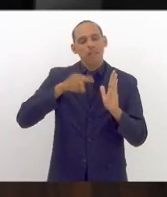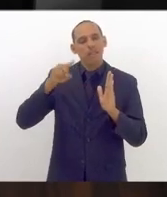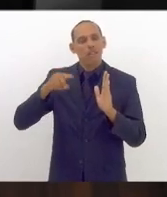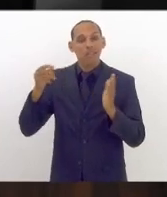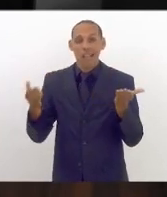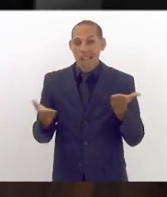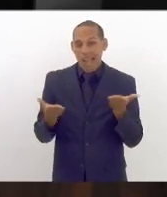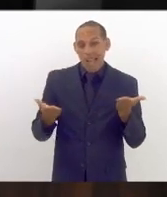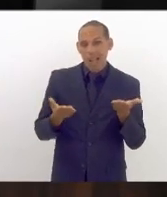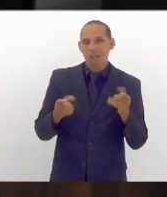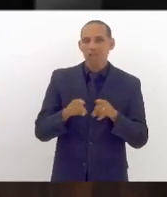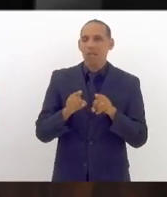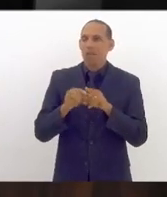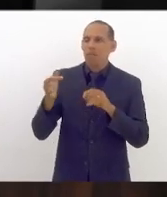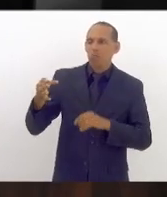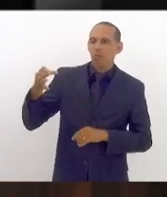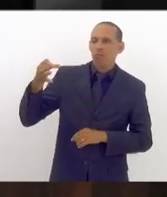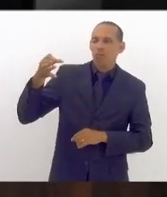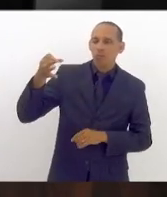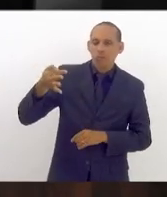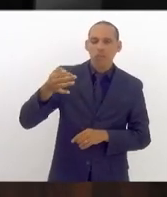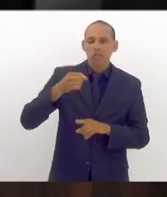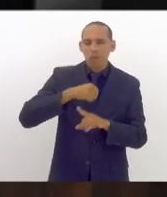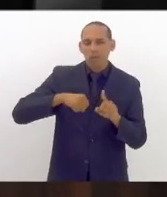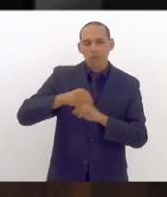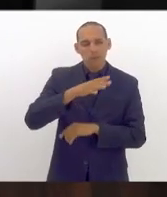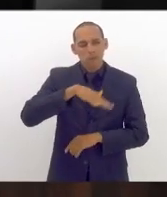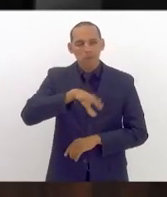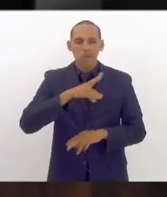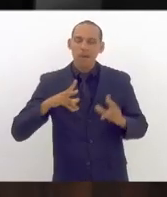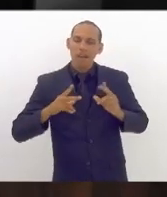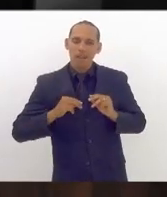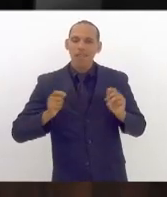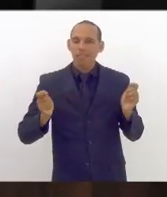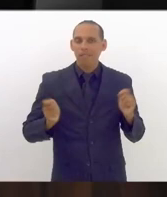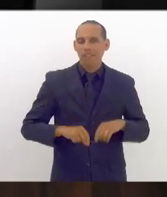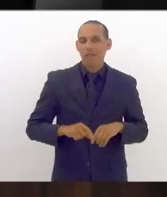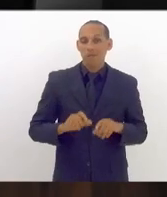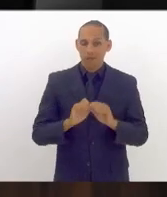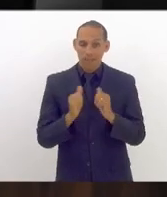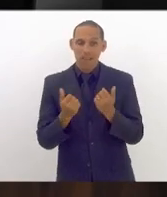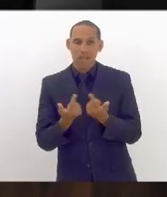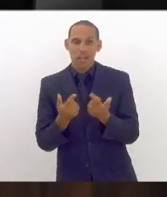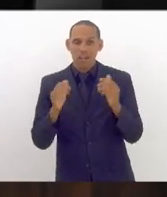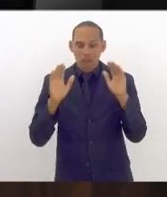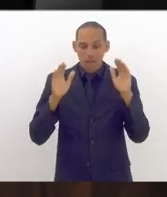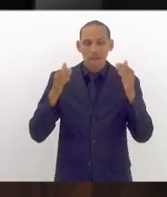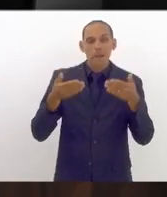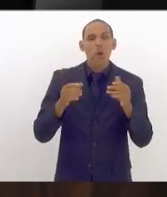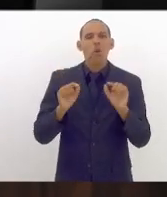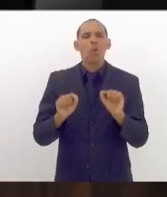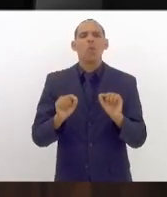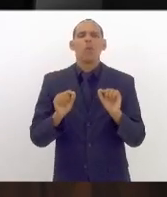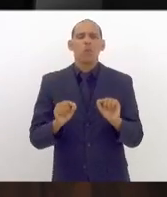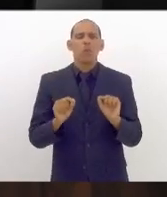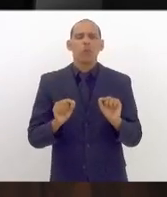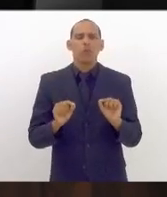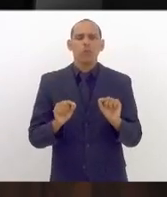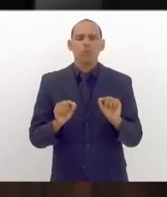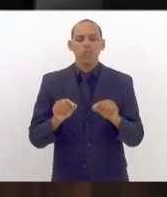projetar o futuro que a nossa sociedade merece a leste tem-se empenhado em pensar o estado